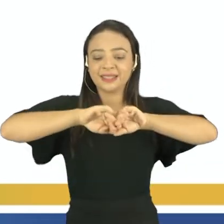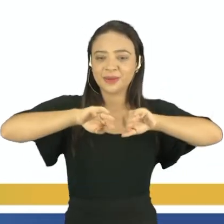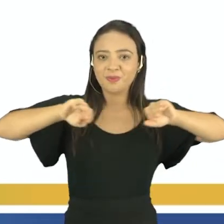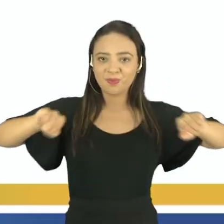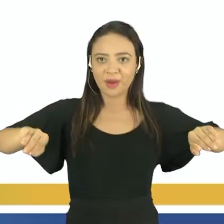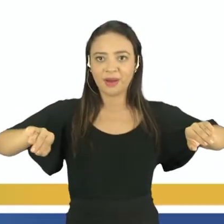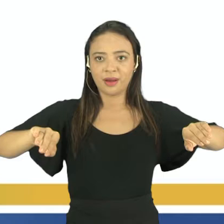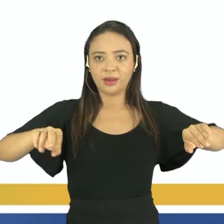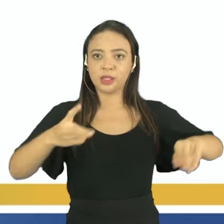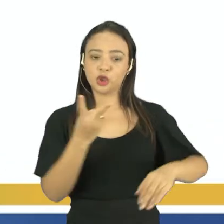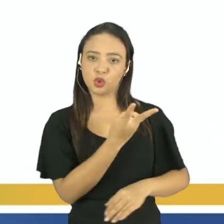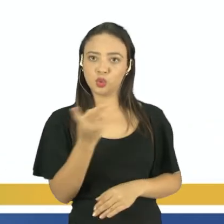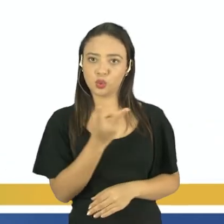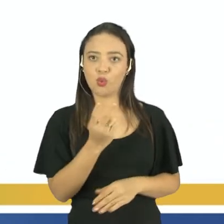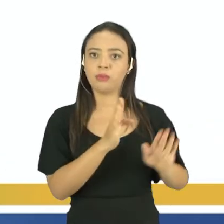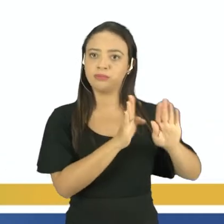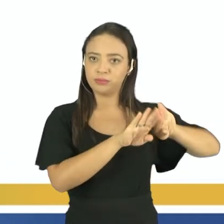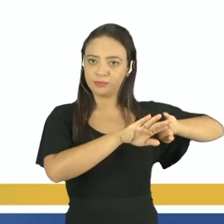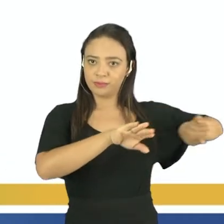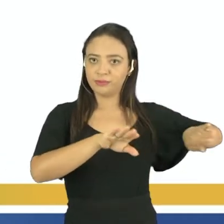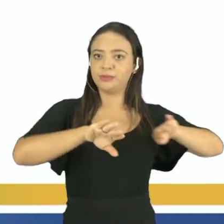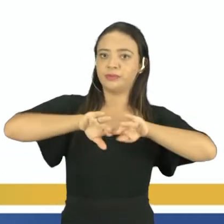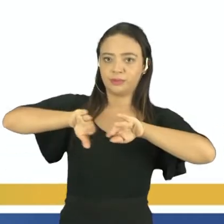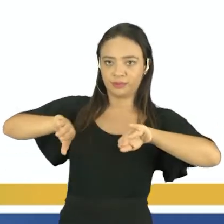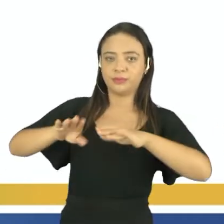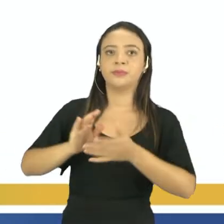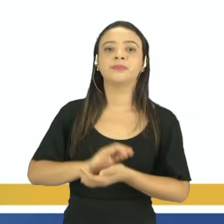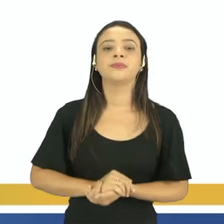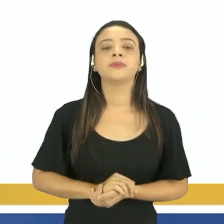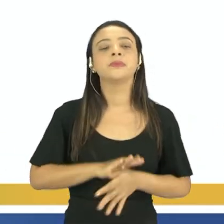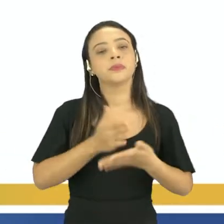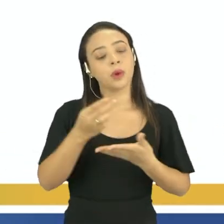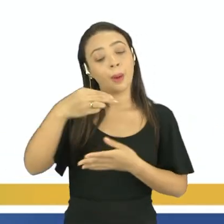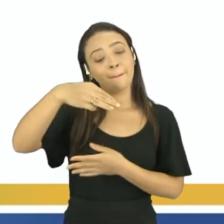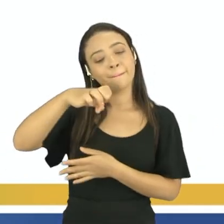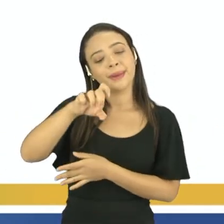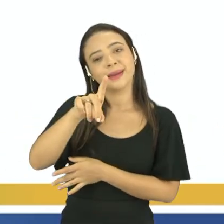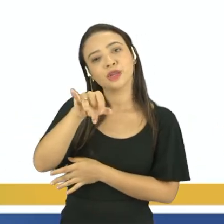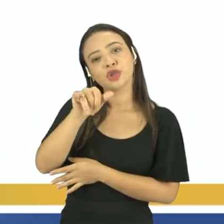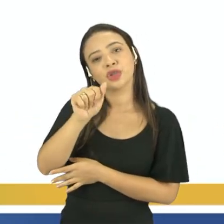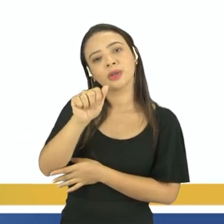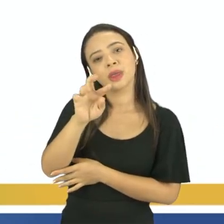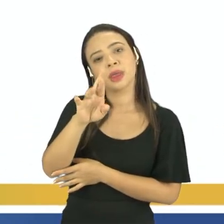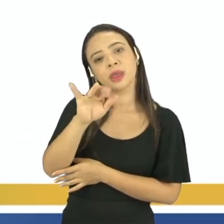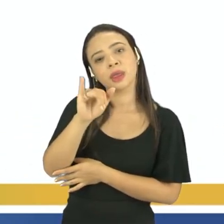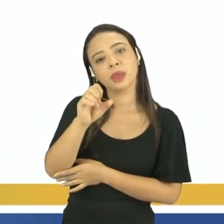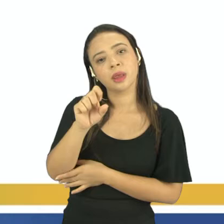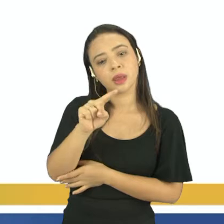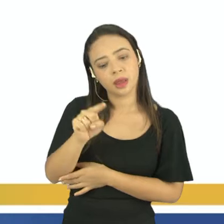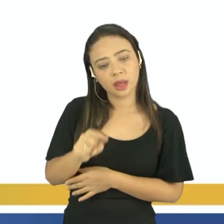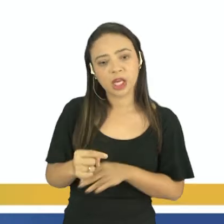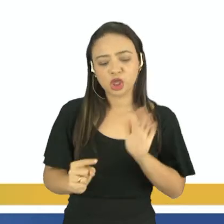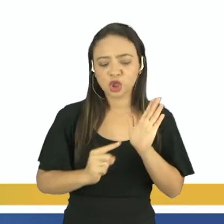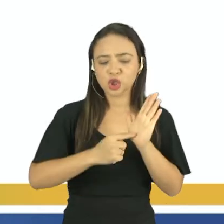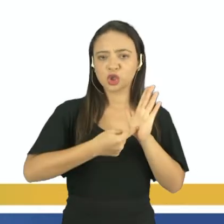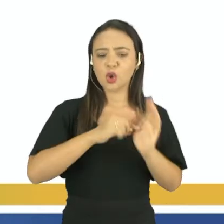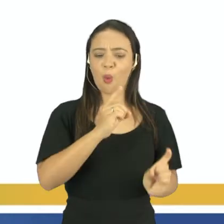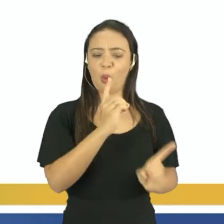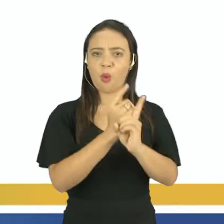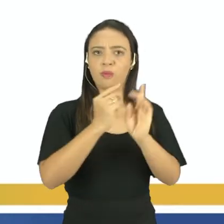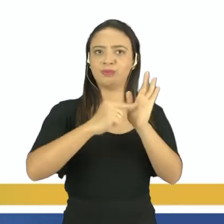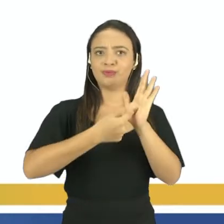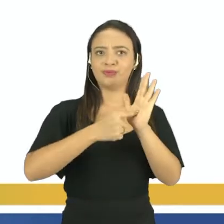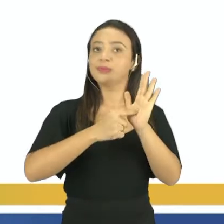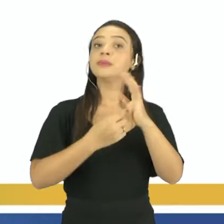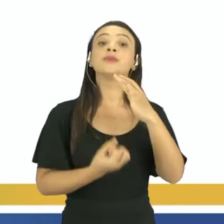duas partes congruentes. Muito bem, então a mediatriz ela vai passar exatamente em cima desse ponto médio e observem que ela forma